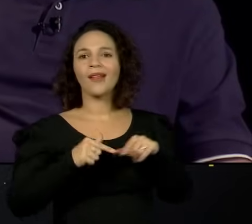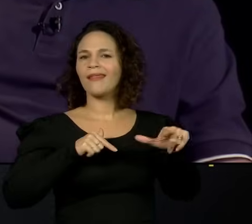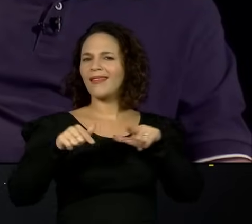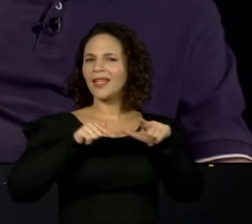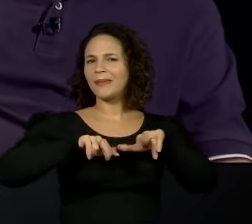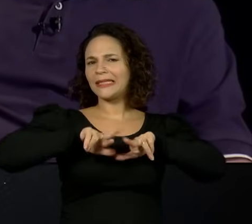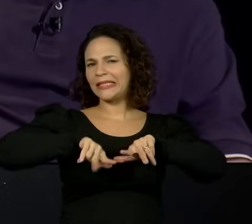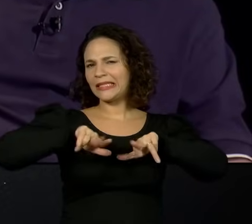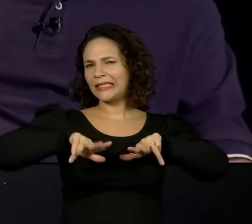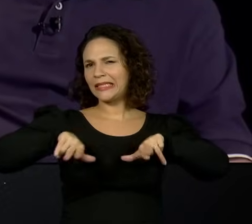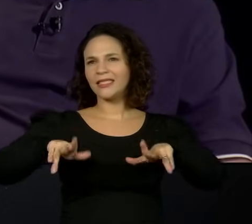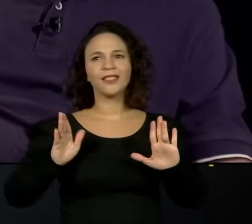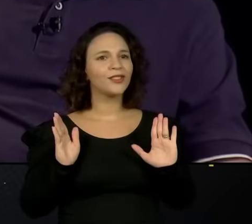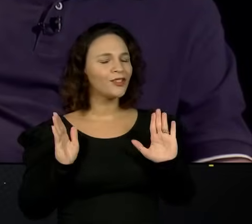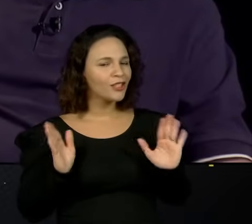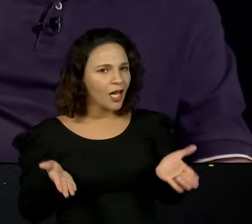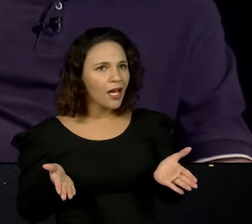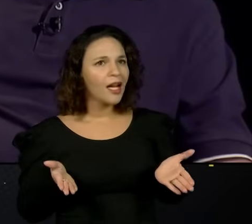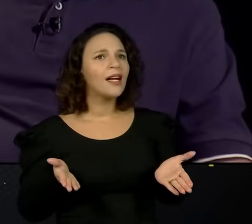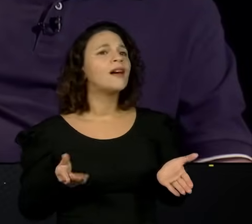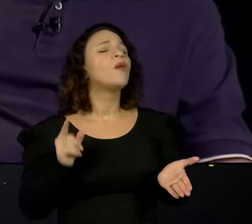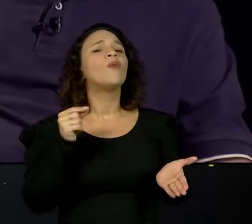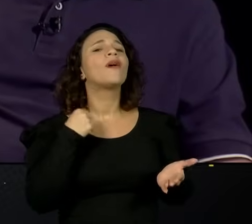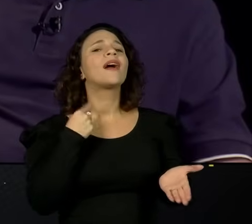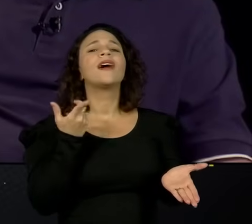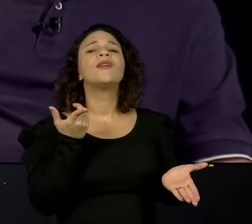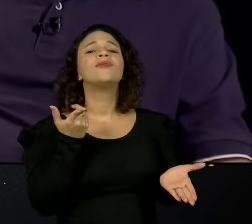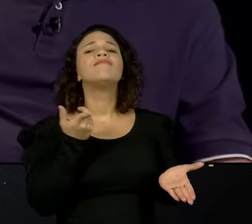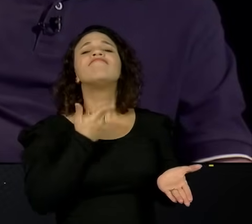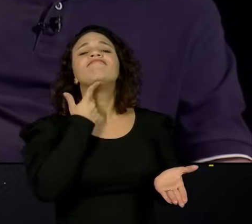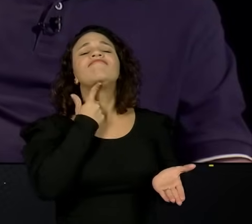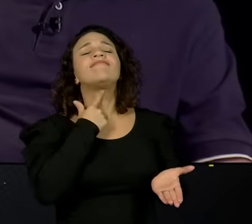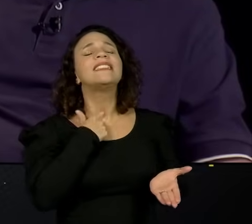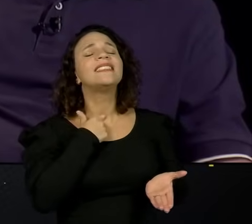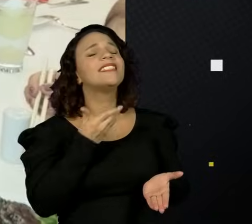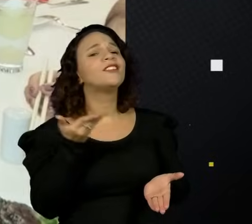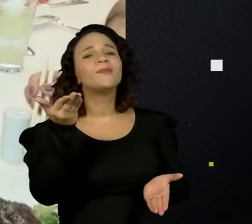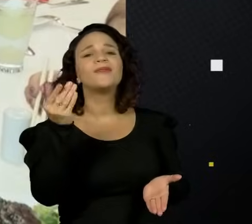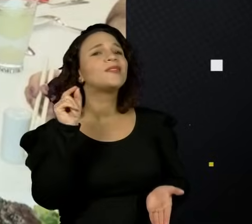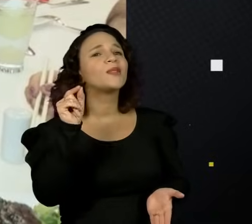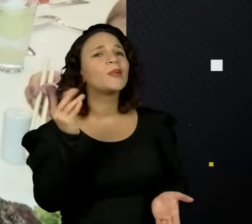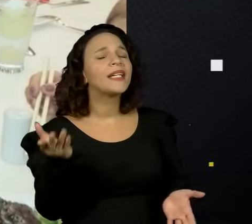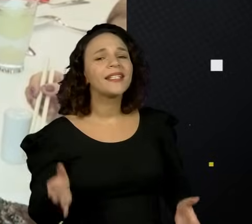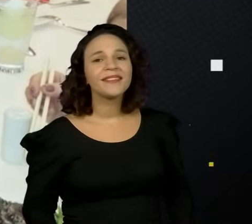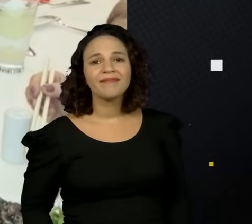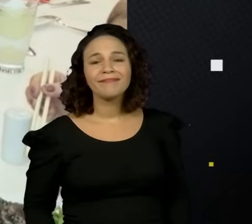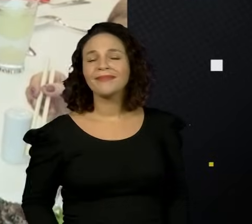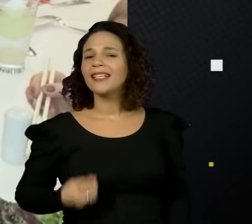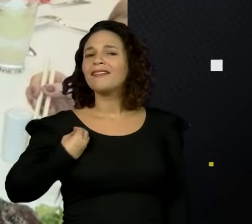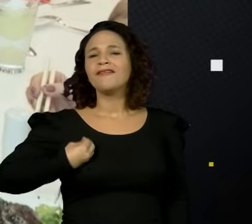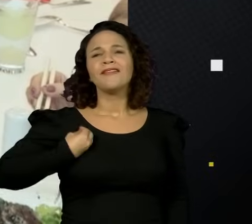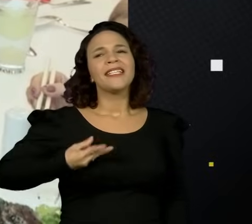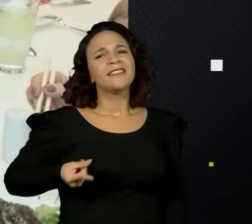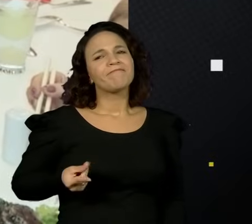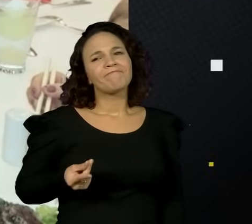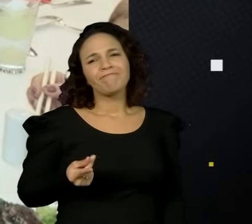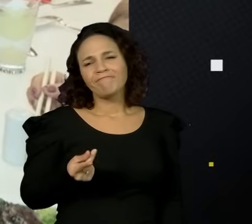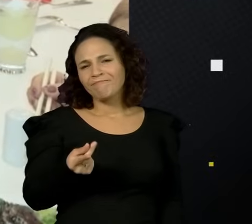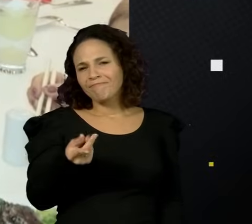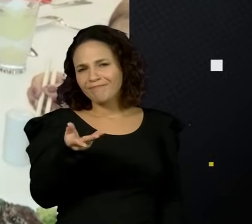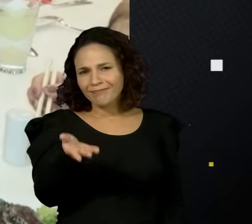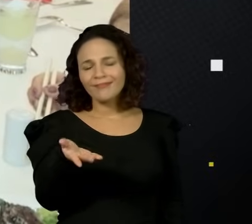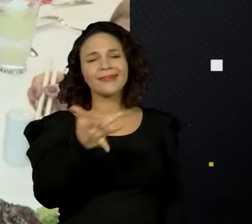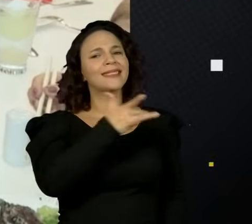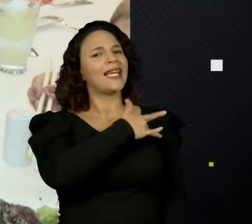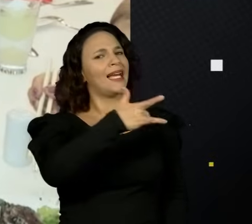tantos trabalhos. O que eu posso te desejar nesse momento? Uma vida longa, com